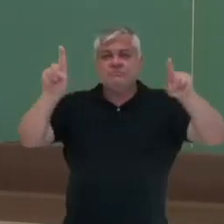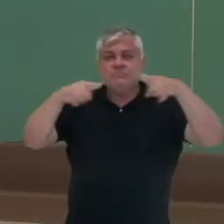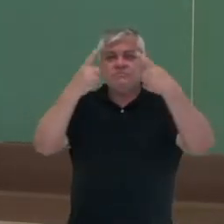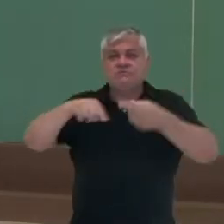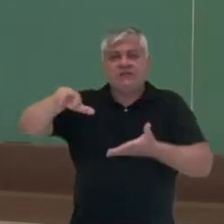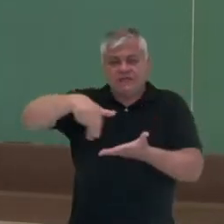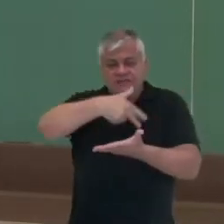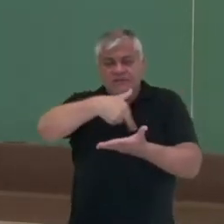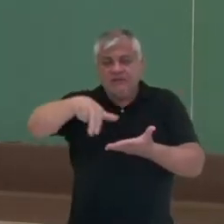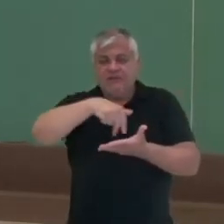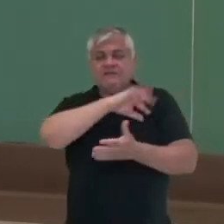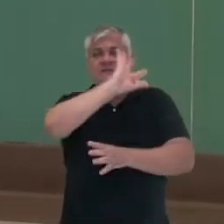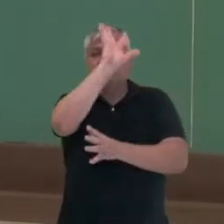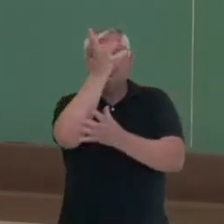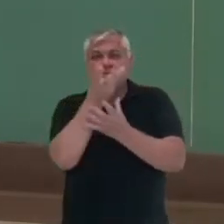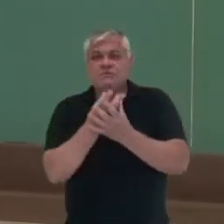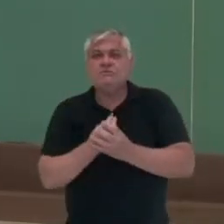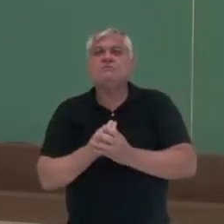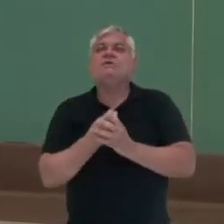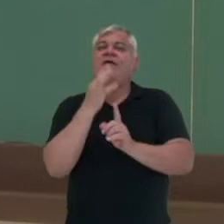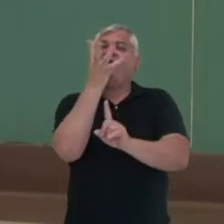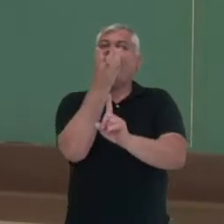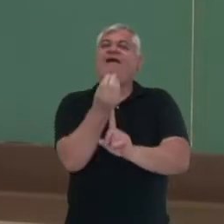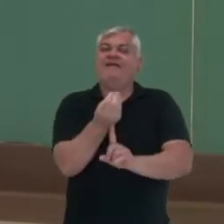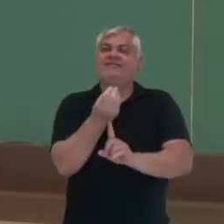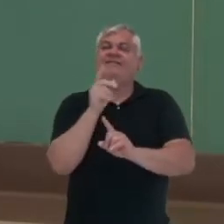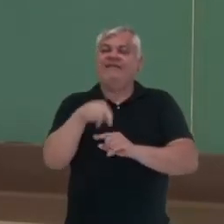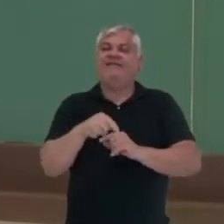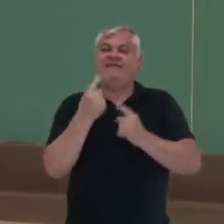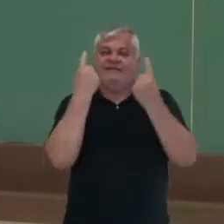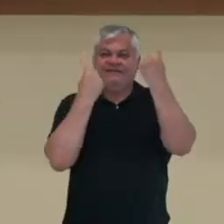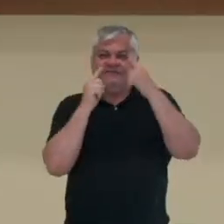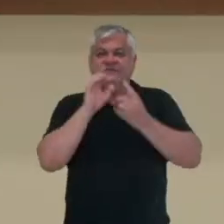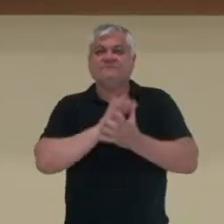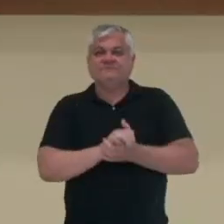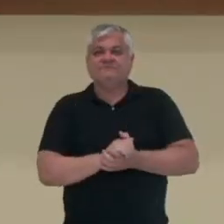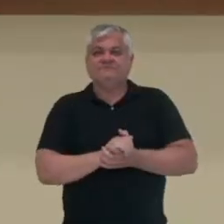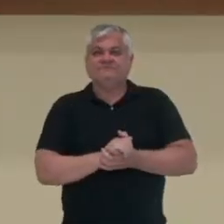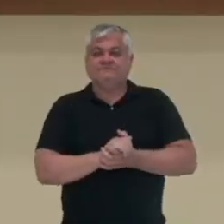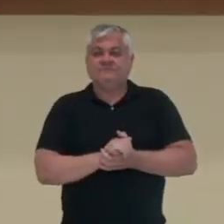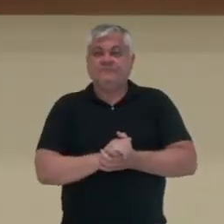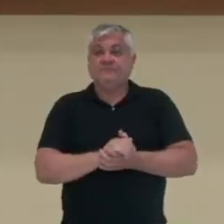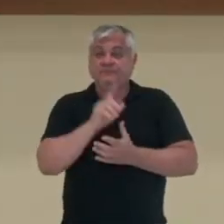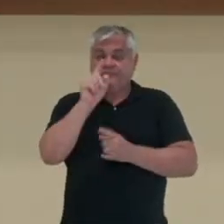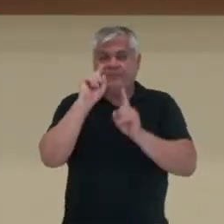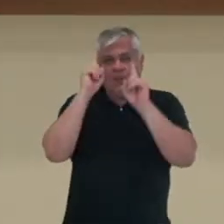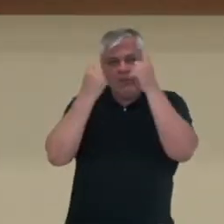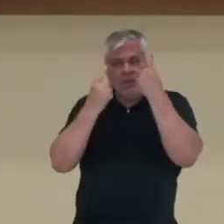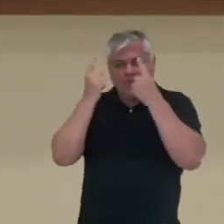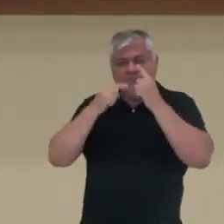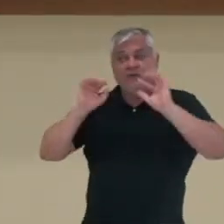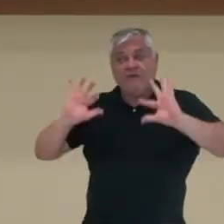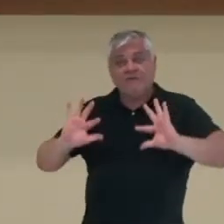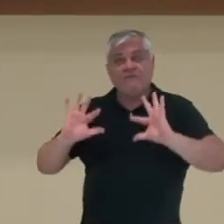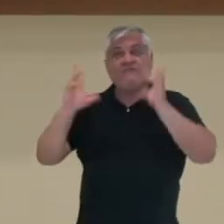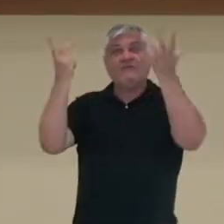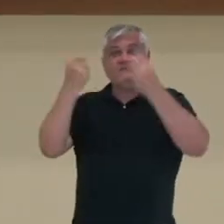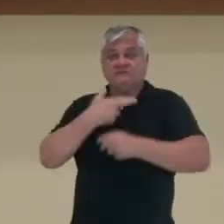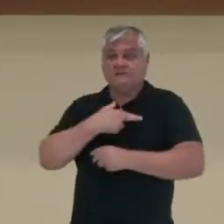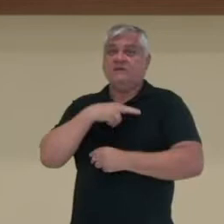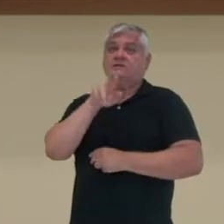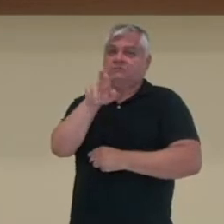que englobam dentro dessa ideia de carnaval. O carnaval, a princípio, é uma festa